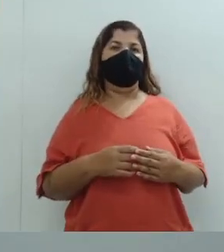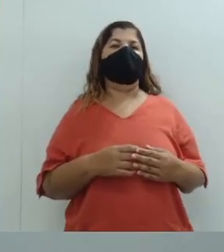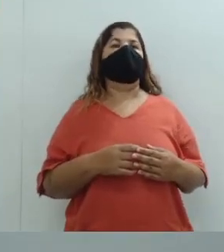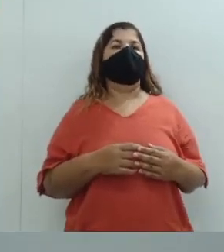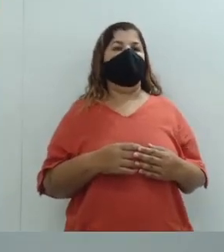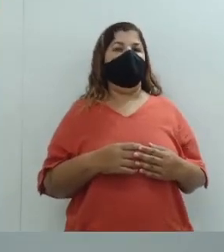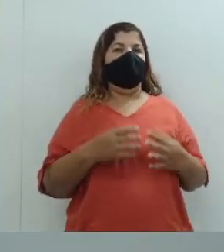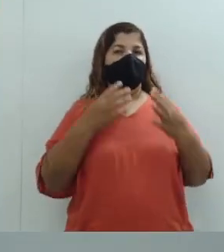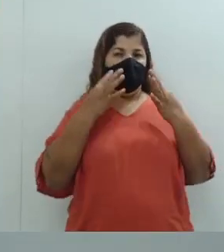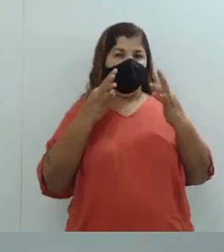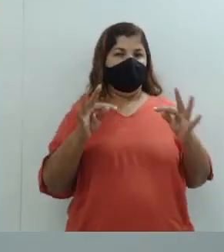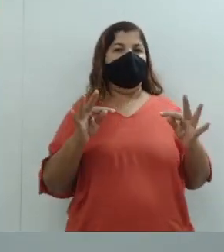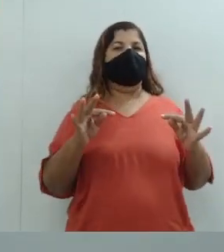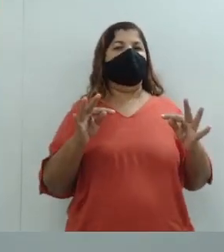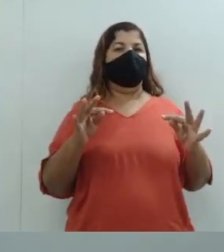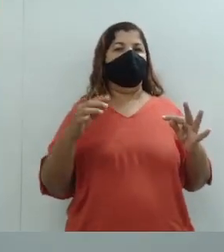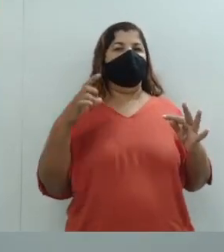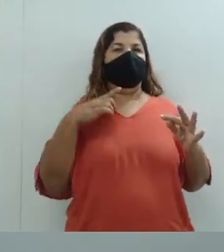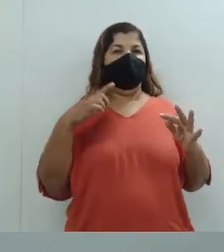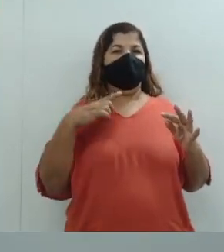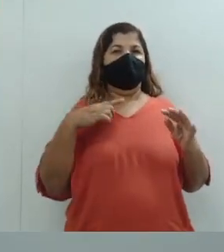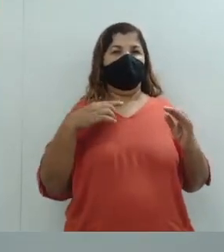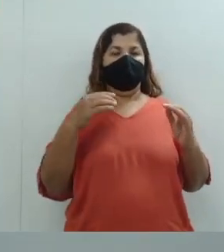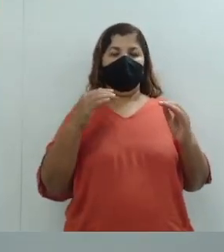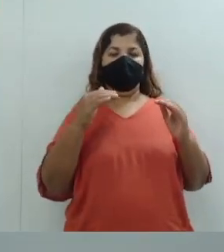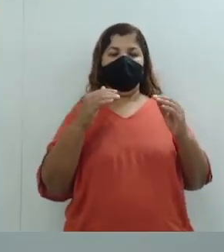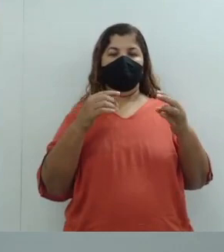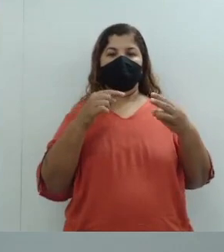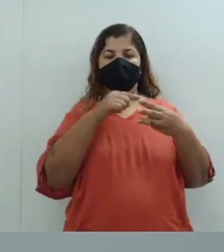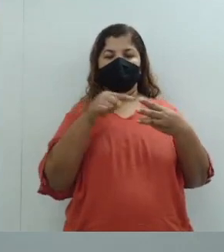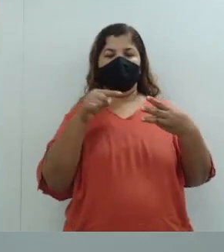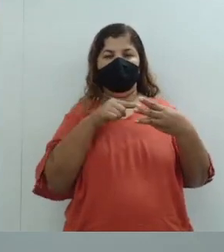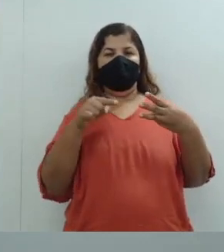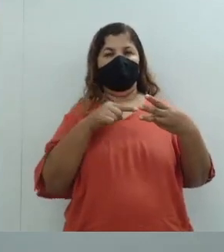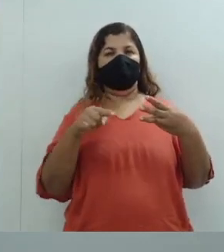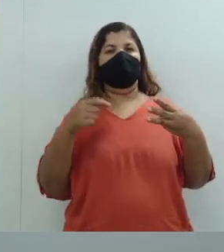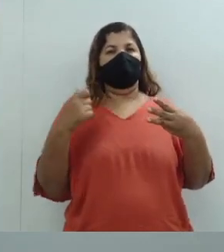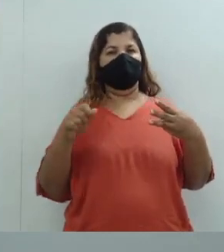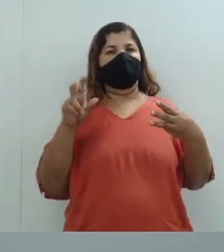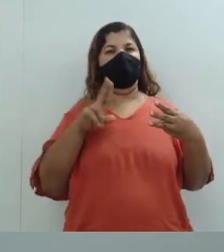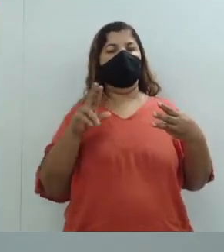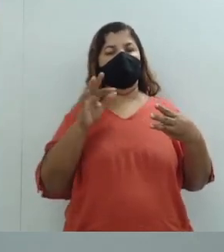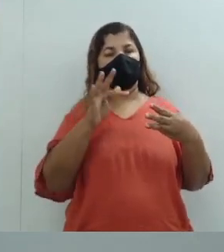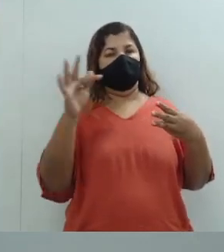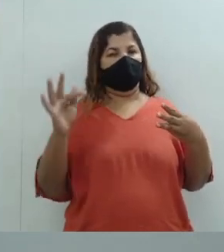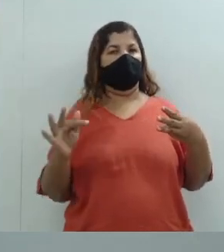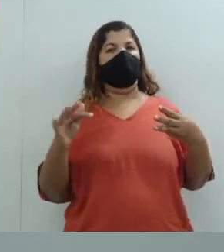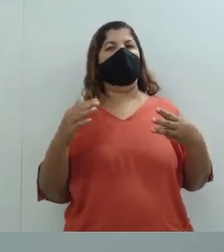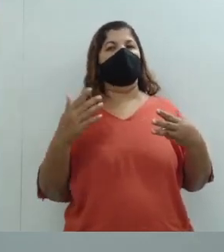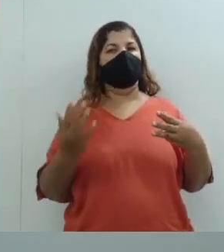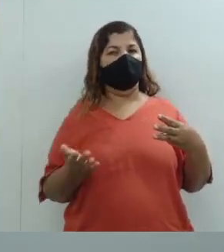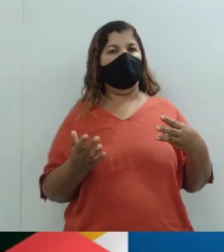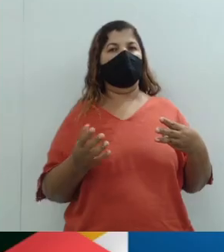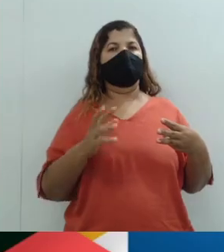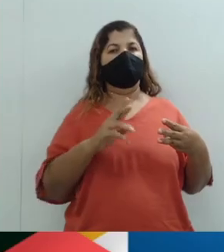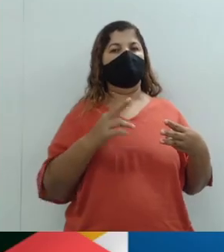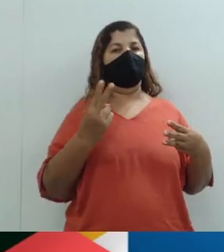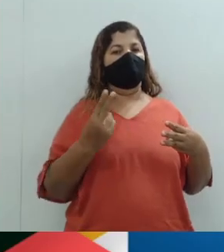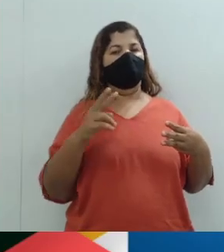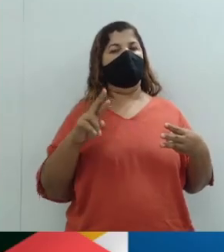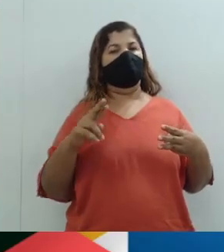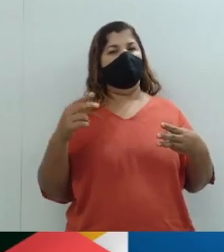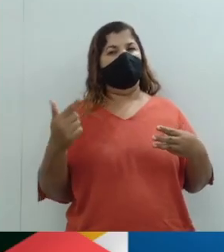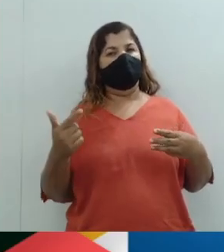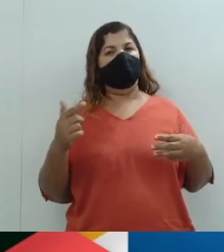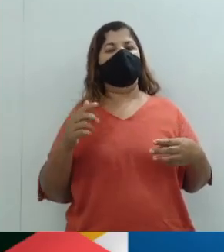atenção aí, quando eu tenho resistências em paralelo, tenho que utilizar essa fórmula daí. 1 sobre resistência total igual a 1 sobre R1 mais 1 sobre